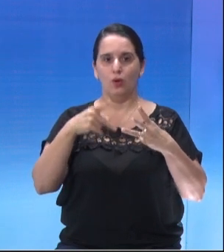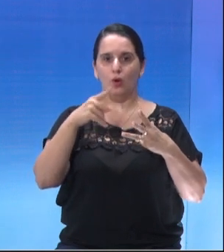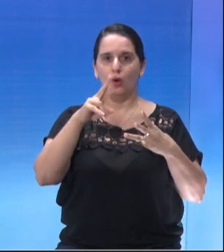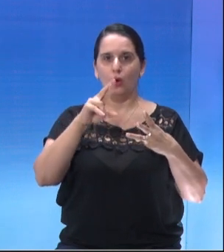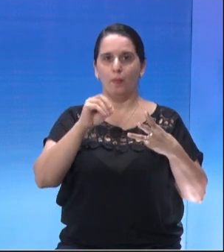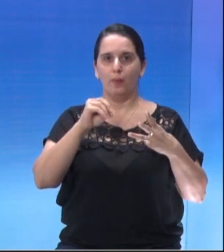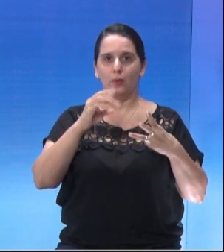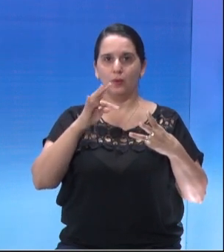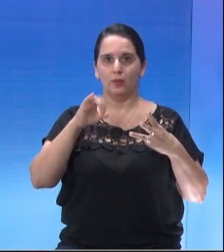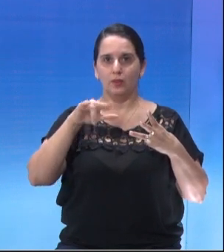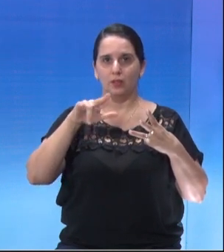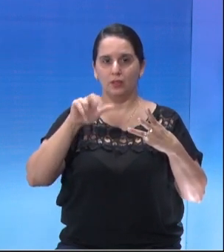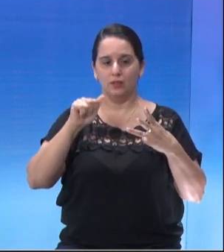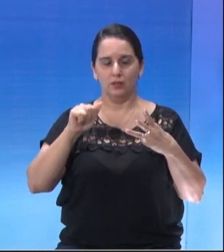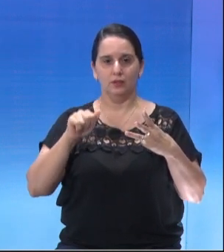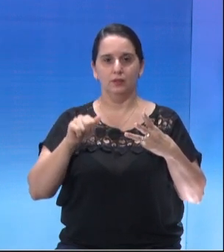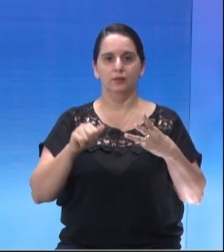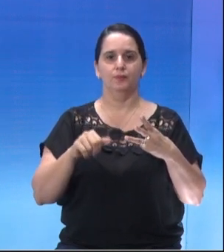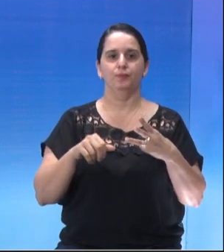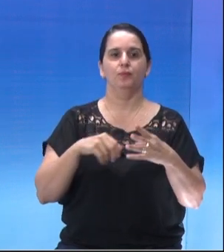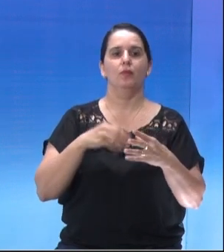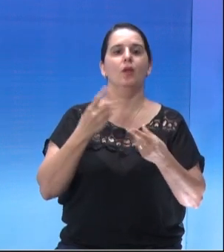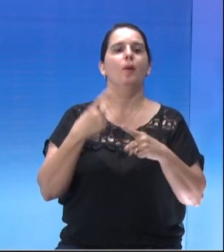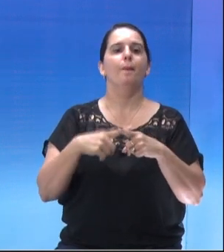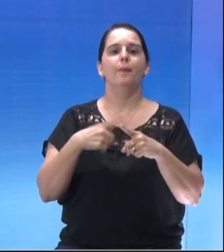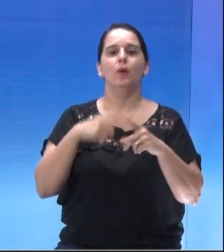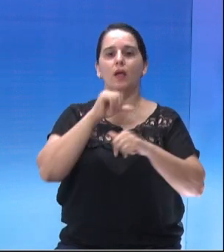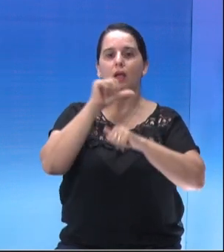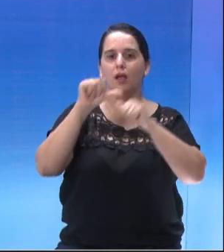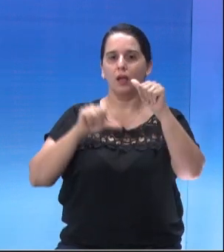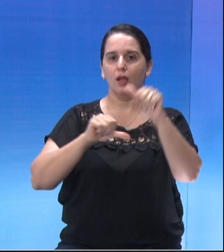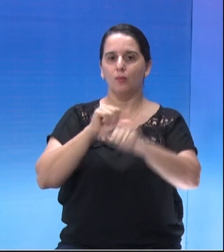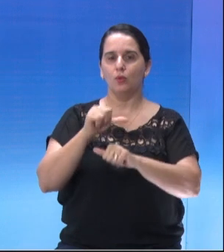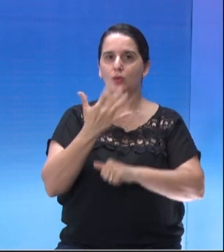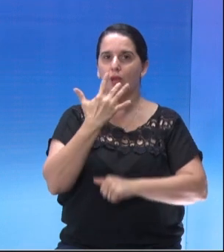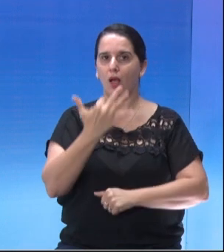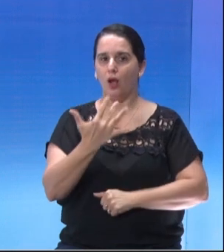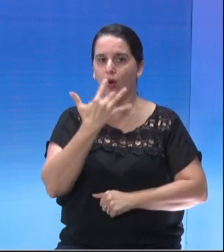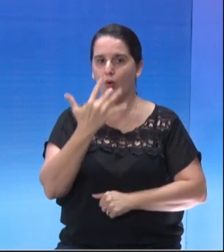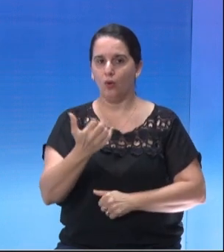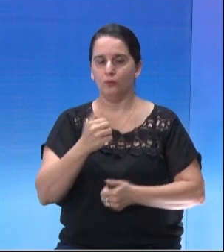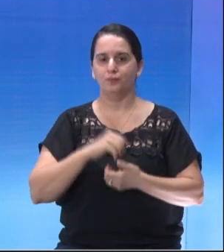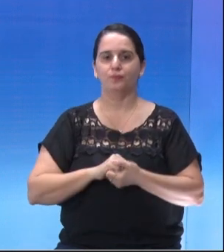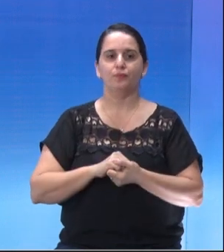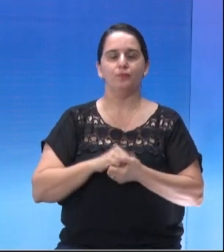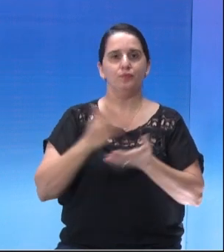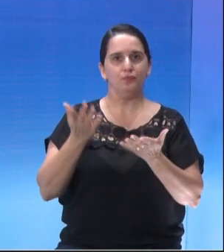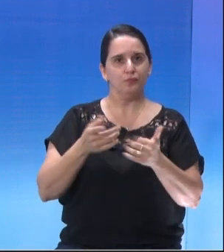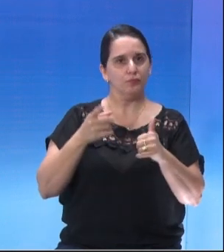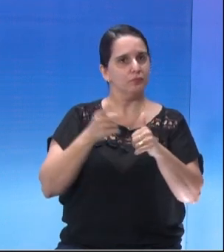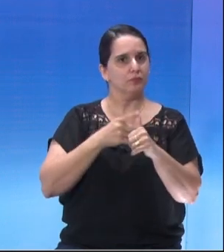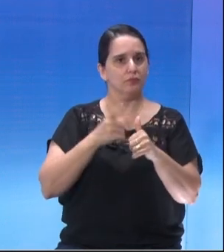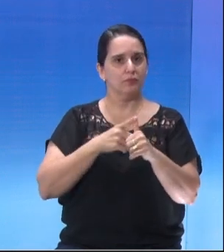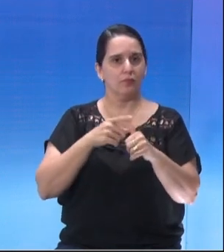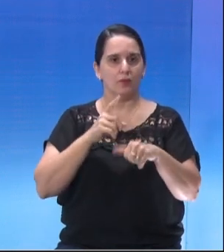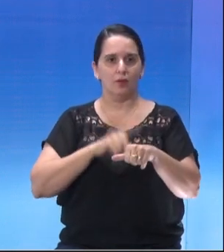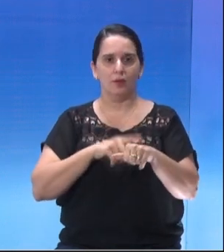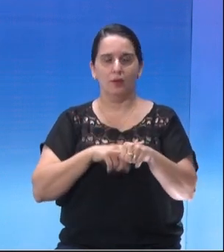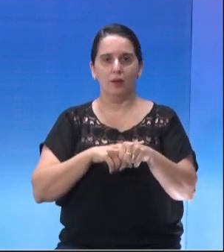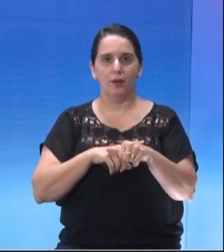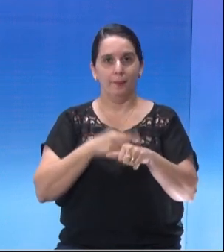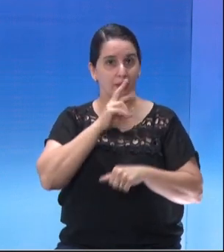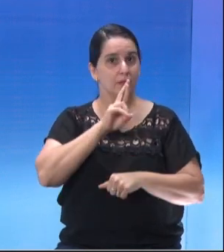ele pergunta qual o motivo da mudança de coloração. Então agora, nesse primeiro momento, nós